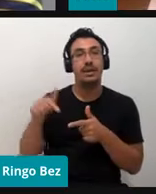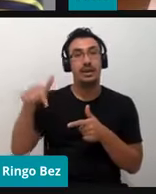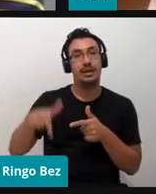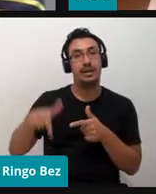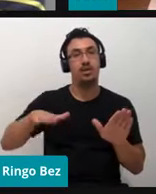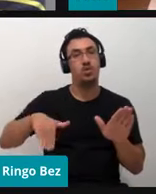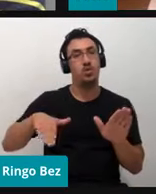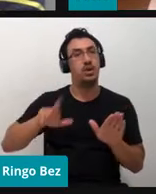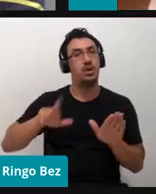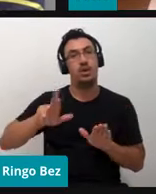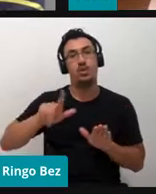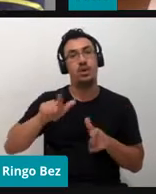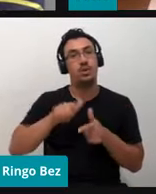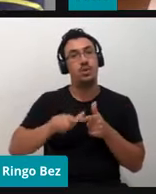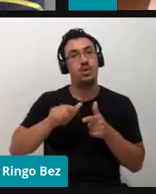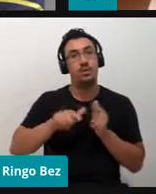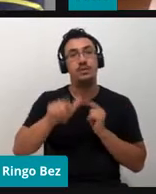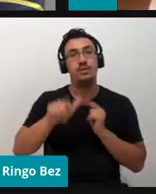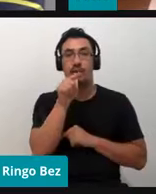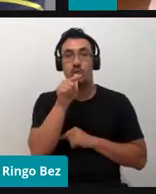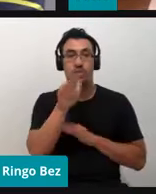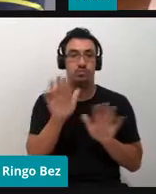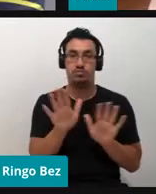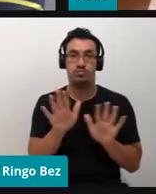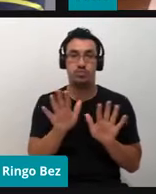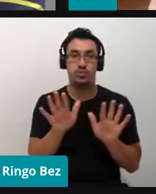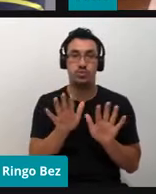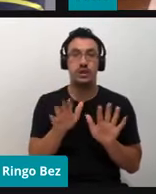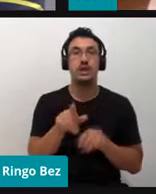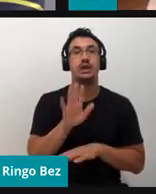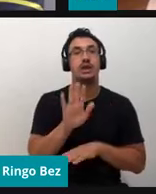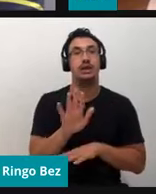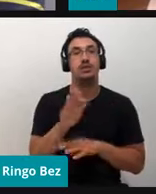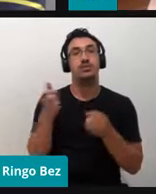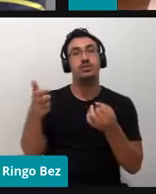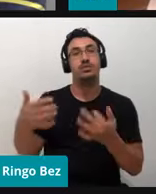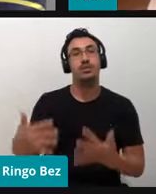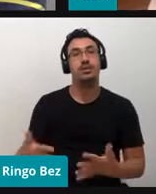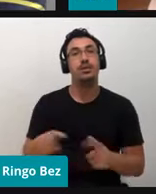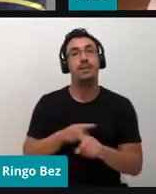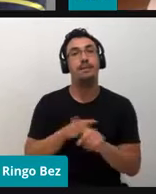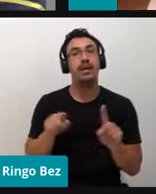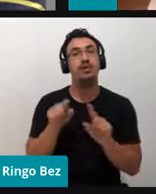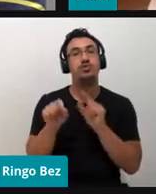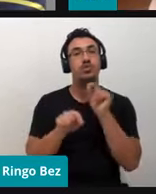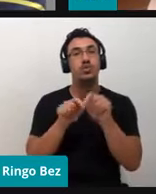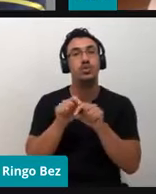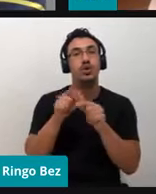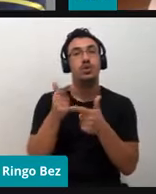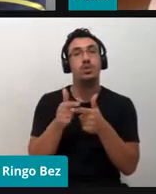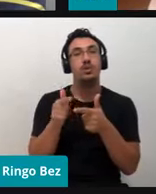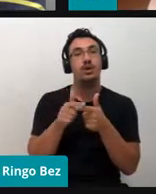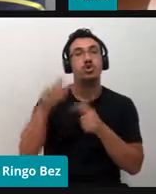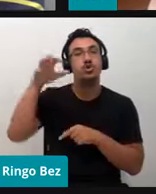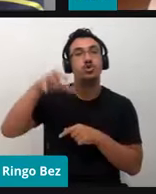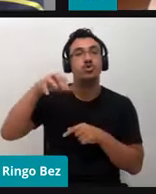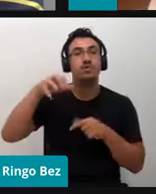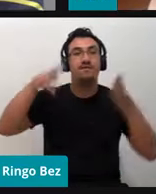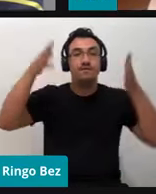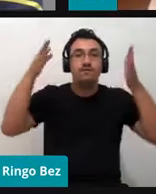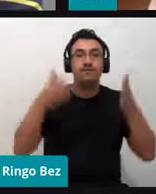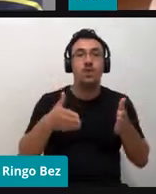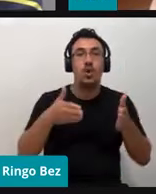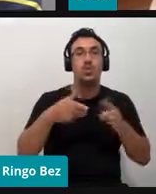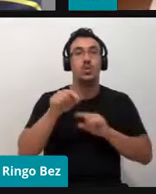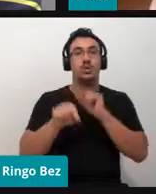do ponto de vista do abastecimento. Calma que eu já vou chegar lá. Mas sim as chuvas concentradas. Porque ao mesmo